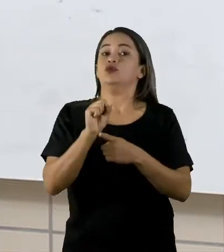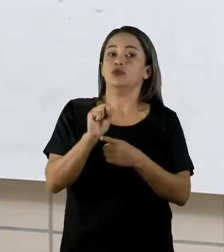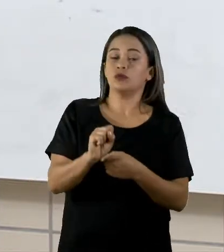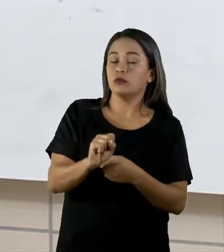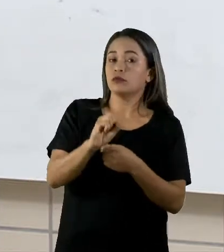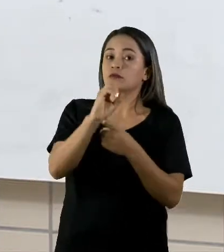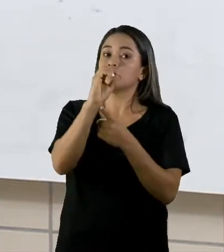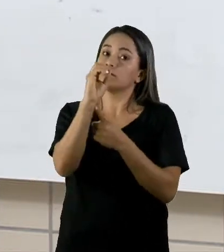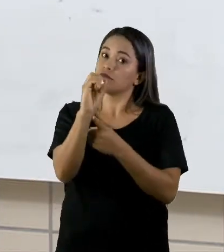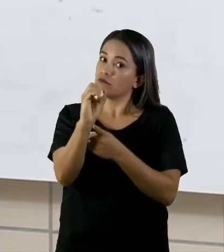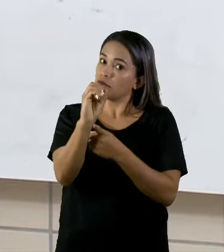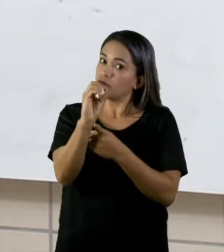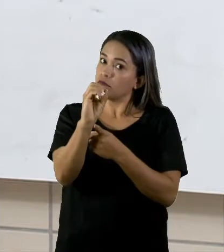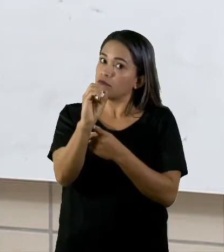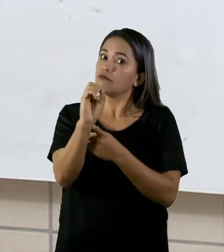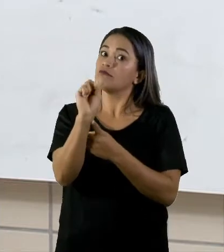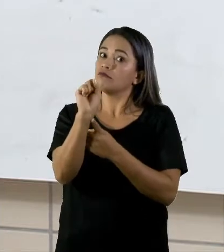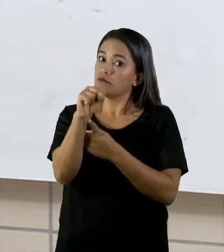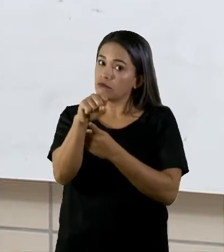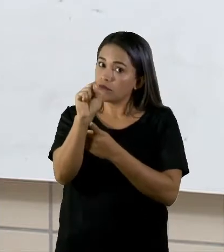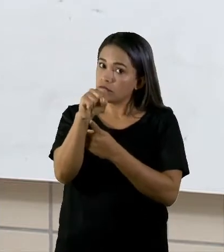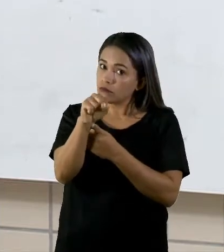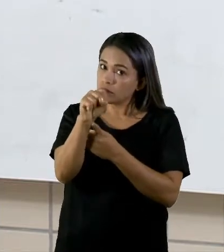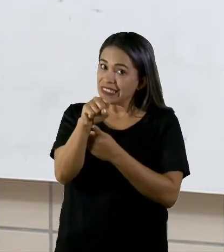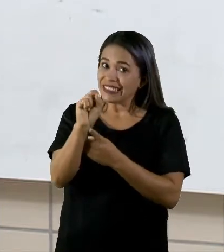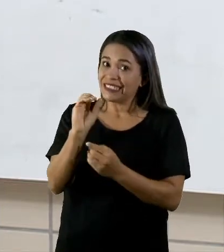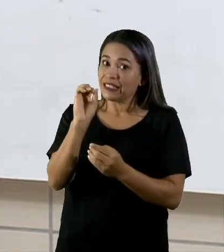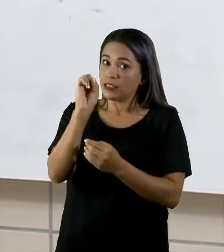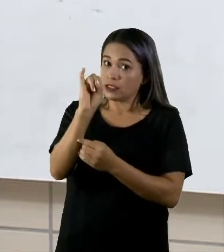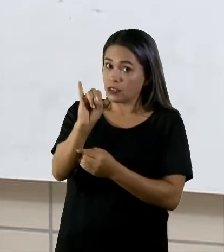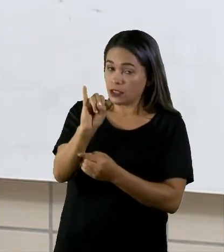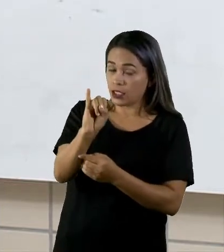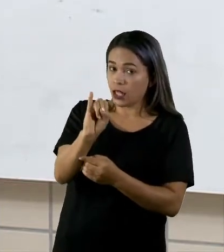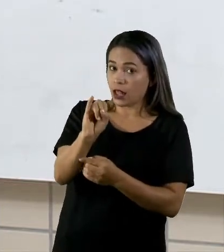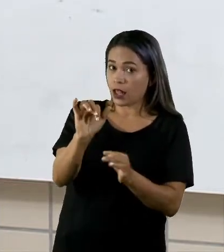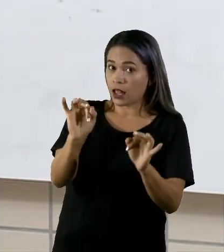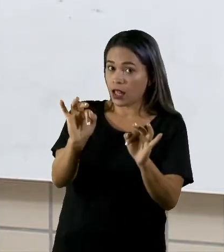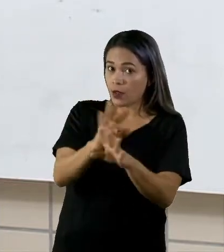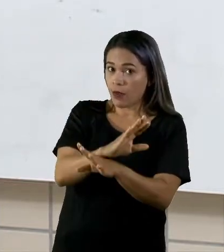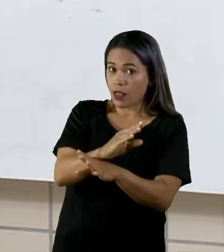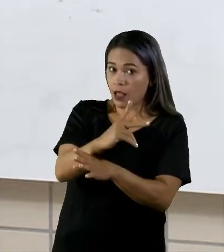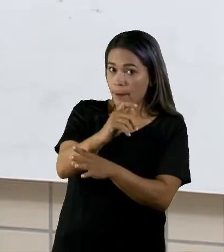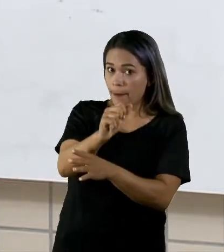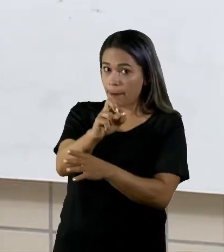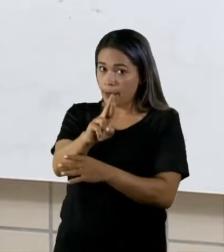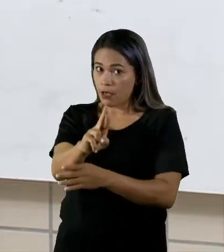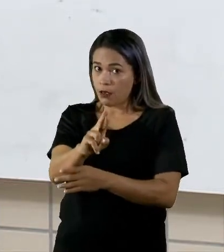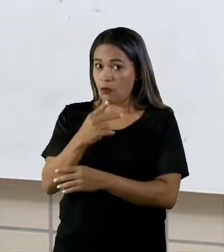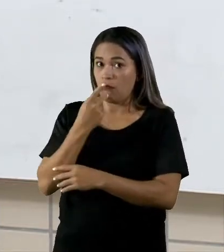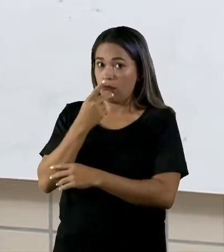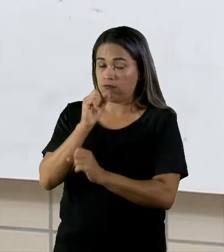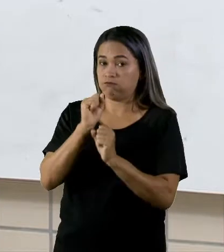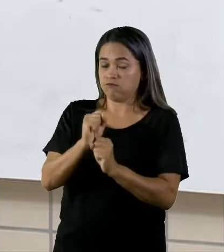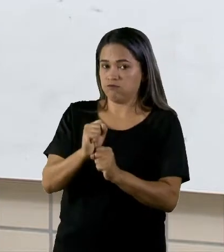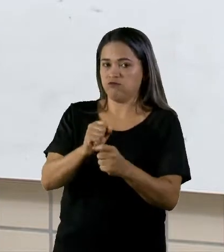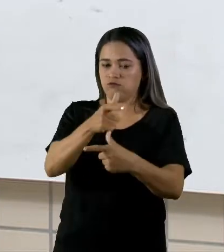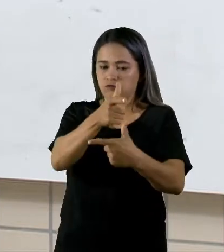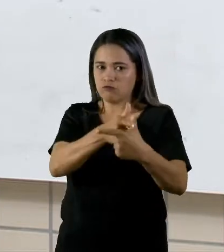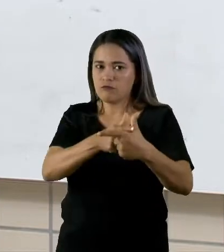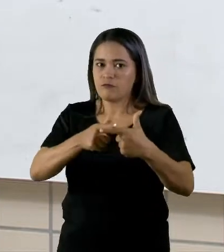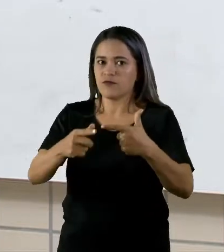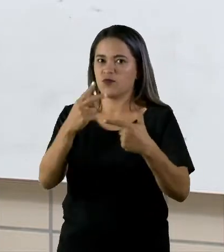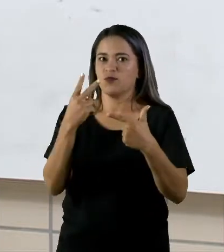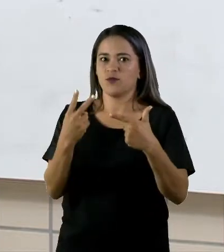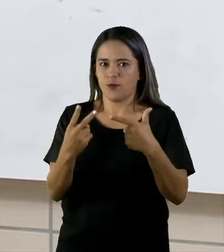o 0. Sim, se eles terminarem em par, eu posso dizer que ele é divisível por